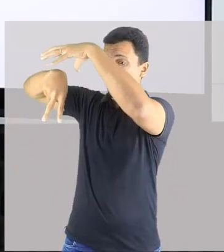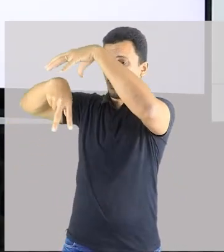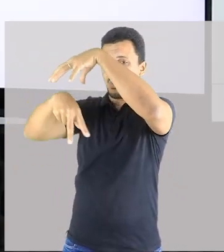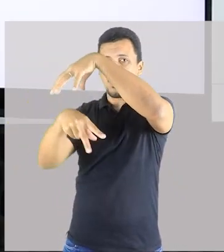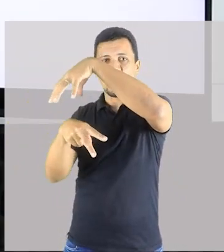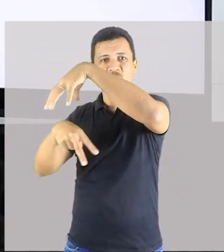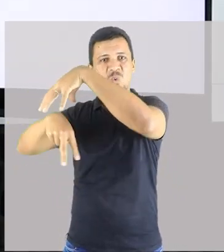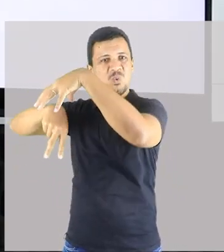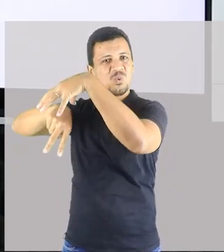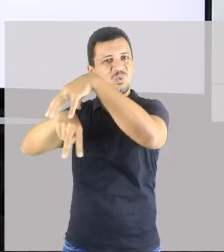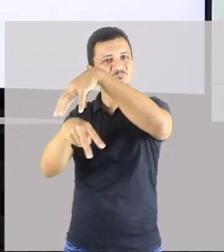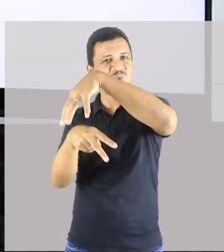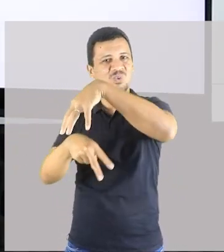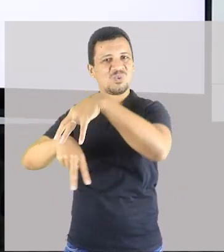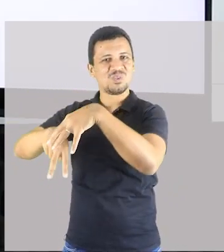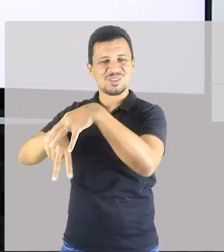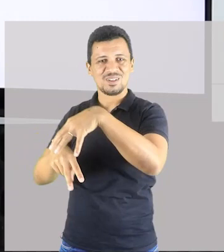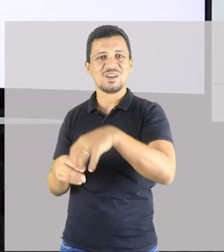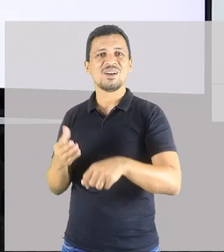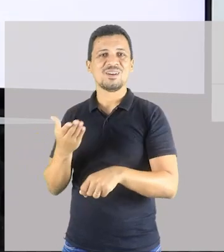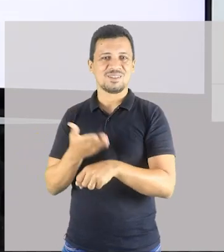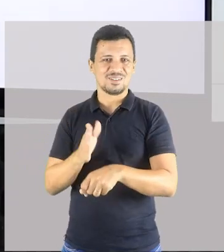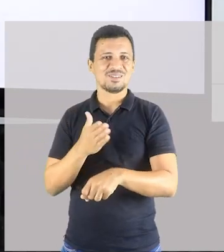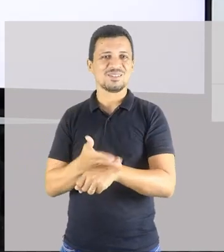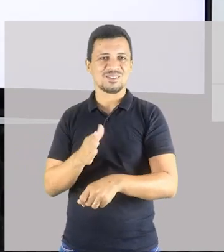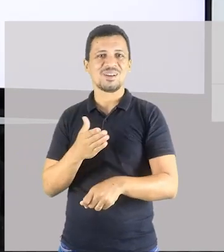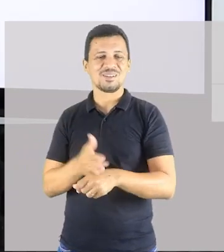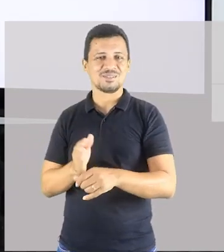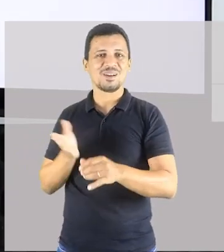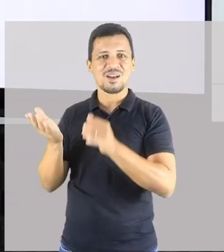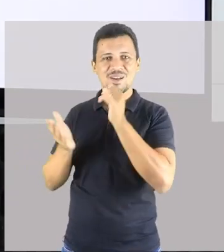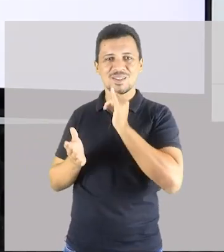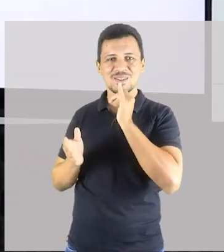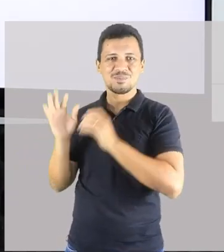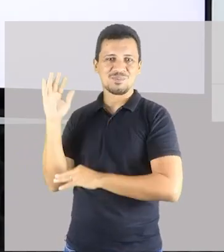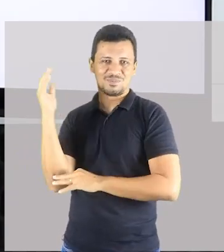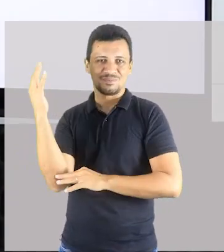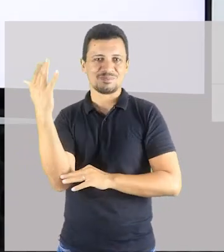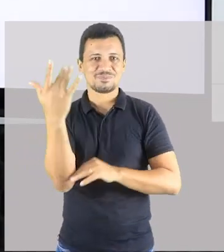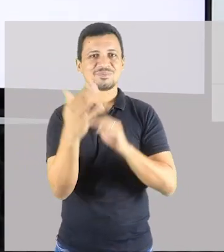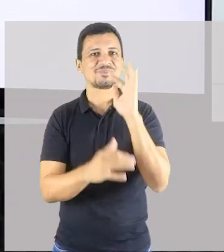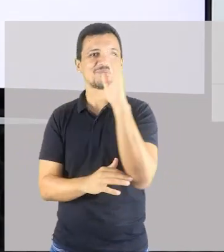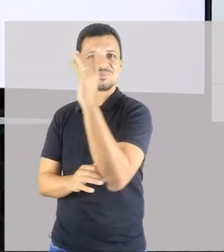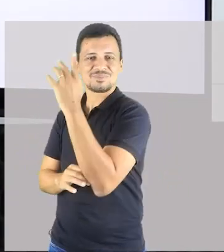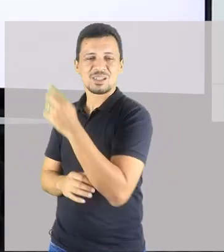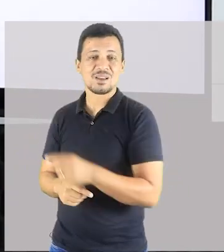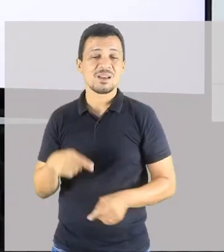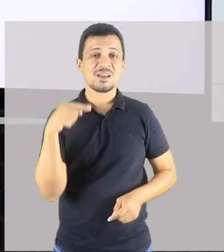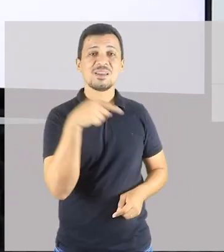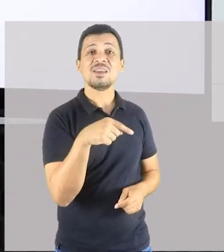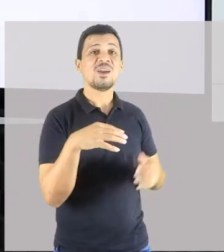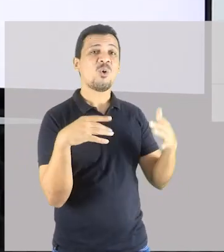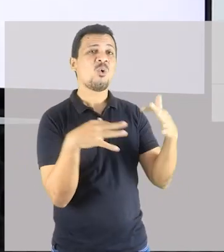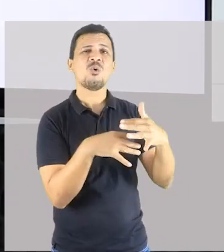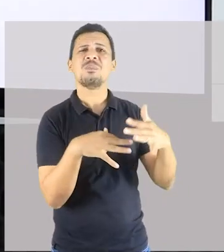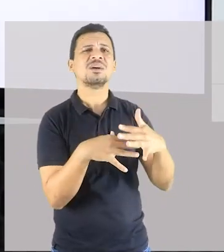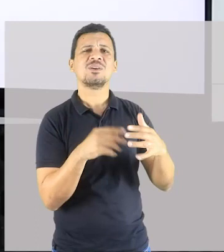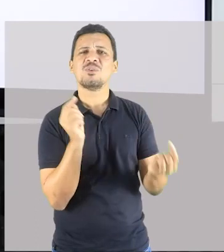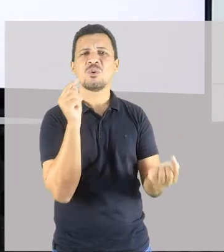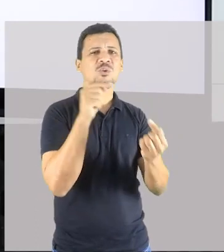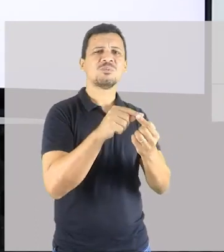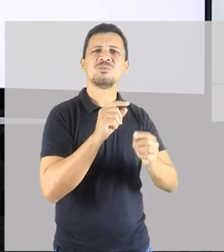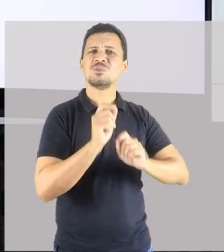corporais de aventura na natureza. E as práticas corporais de aventuras urbanas, elas